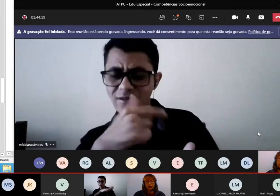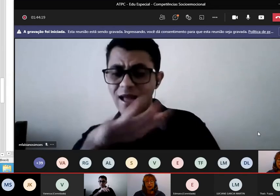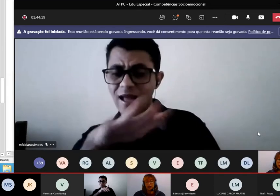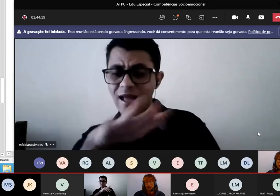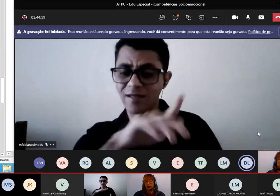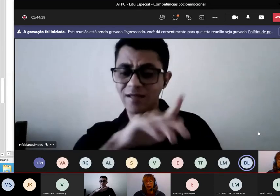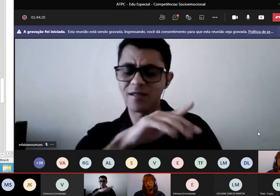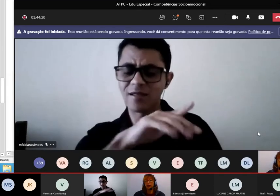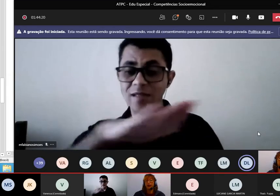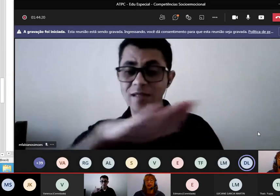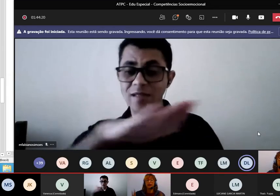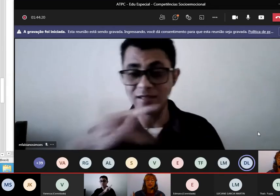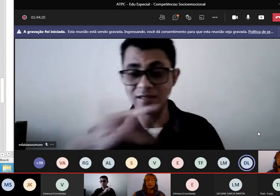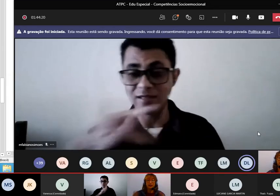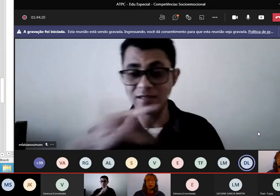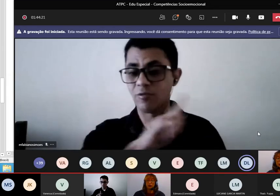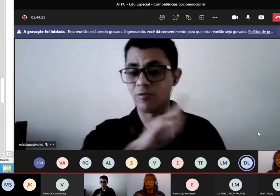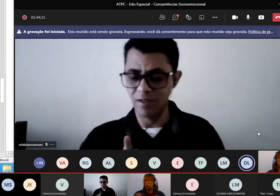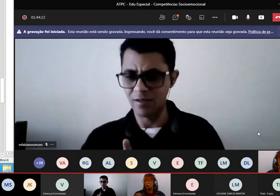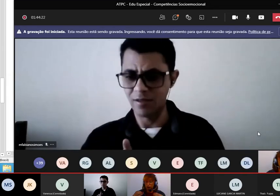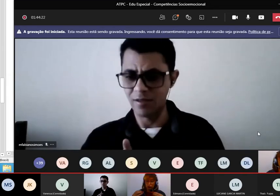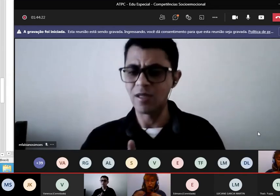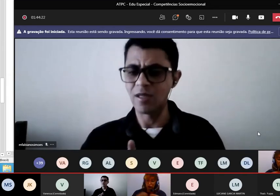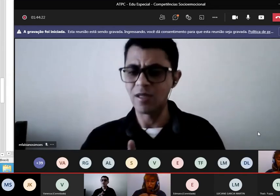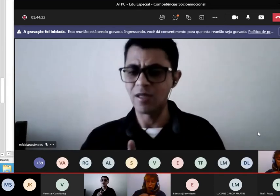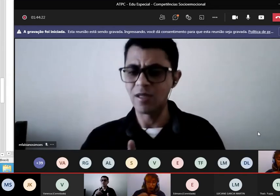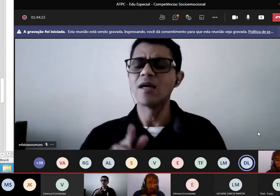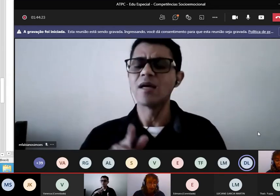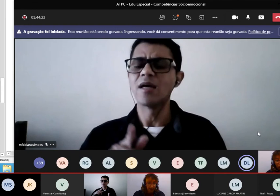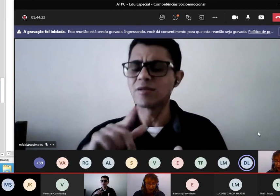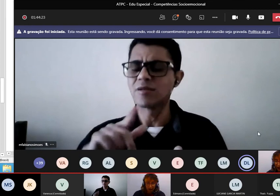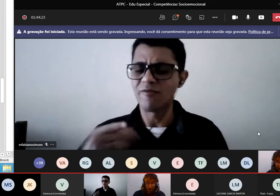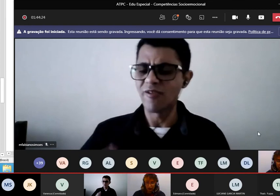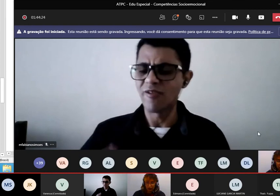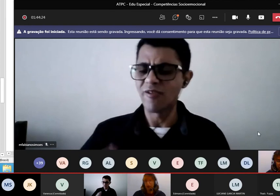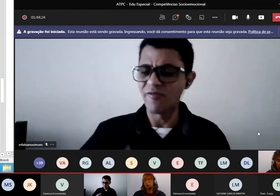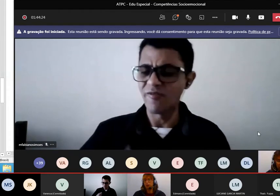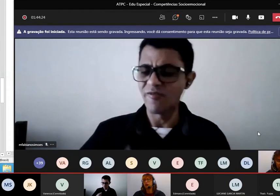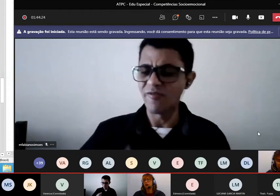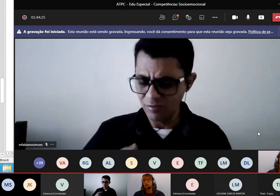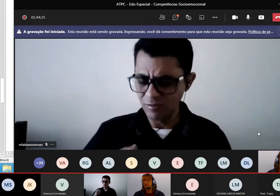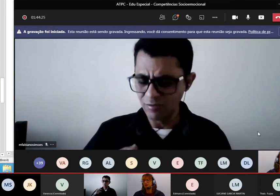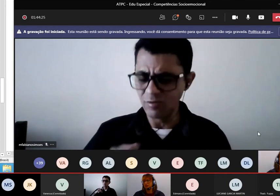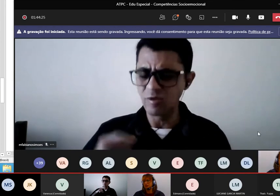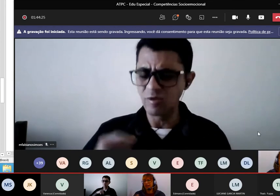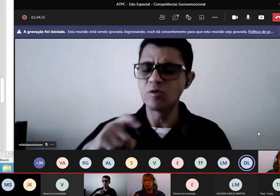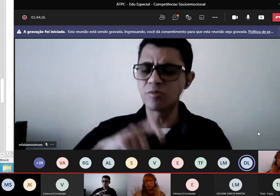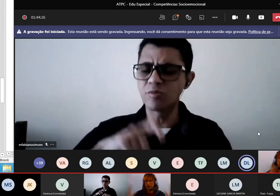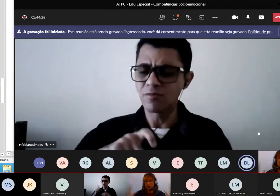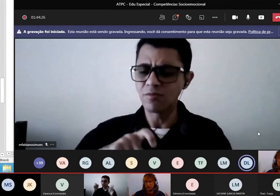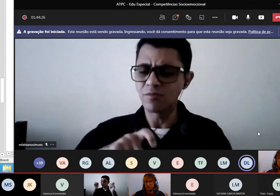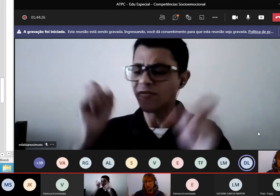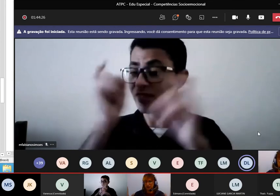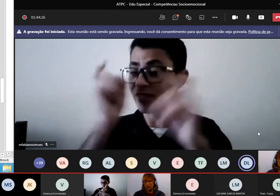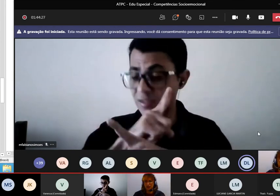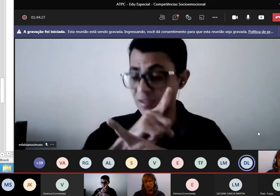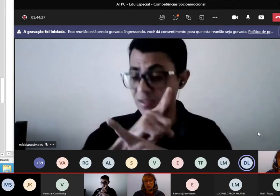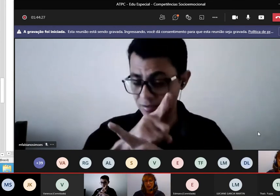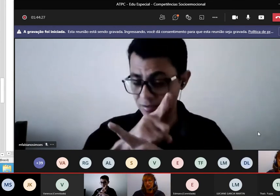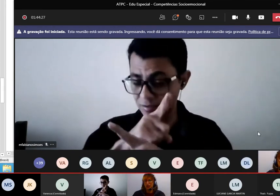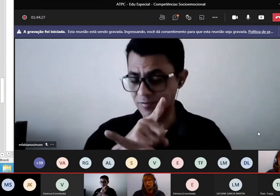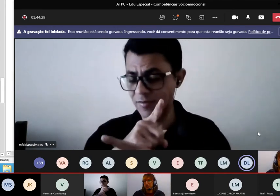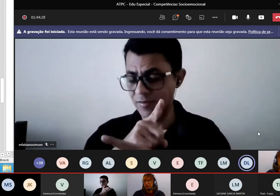tá difícil, né, gente? Tá, que eu falei, estamos num momento realmente ímpar das